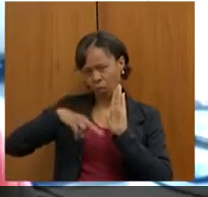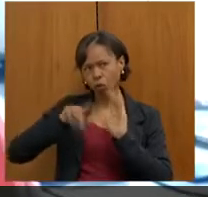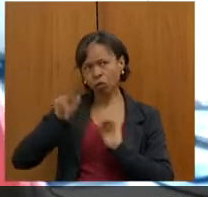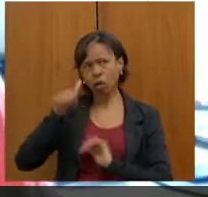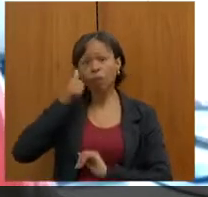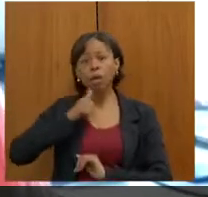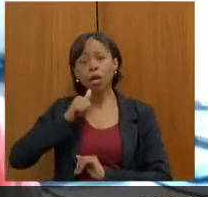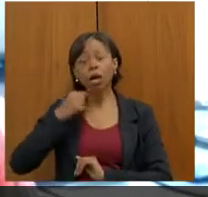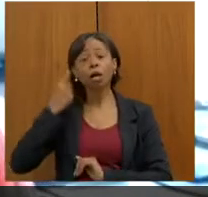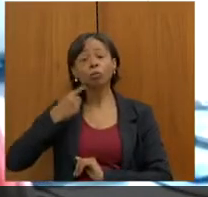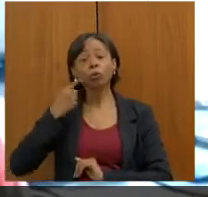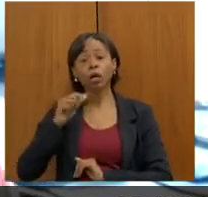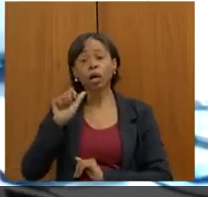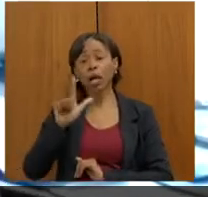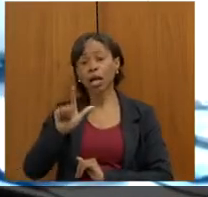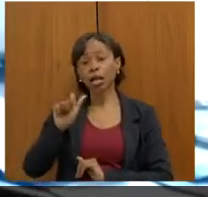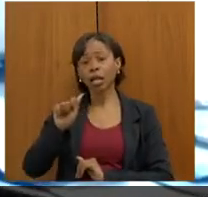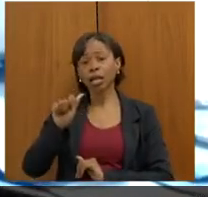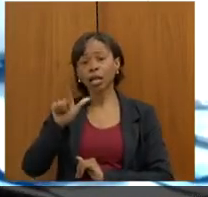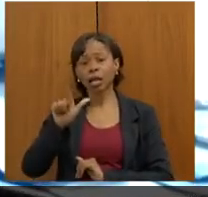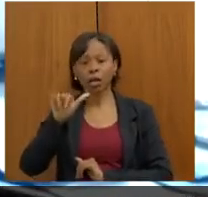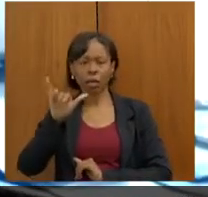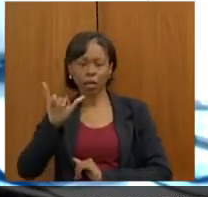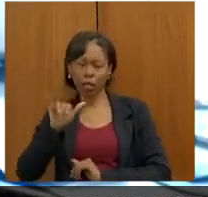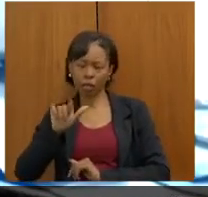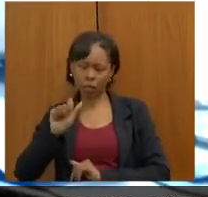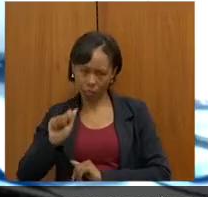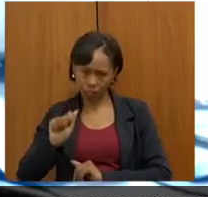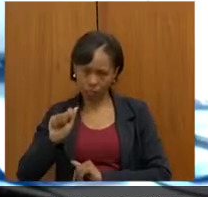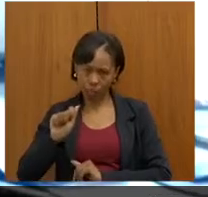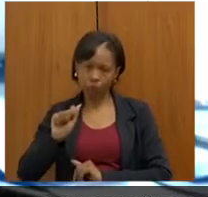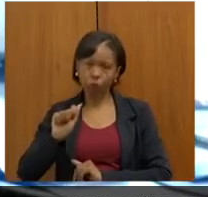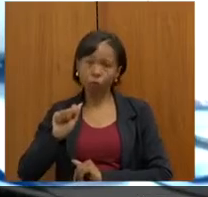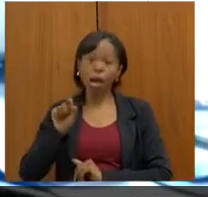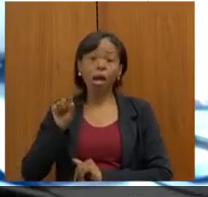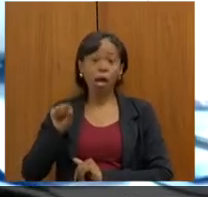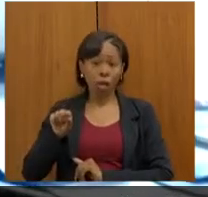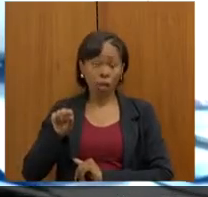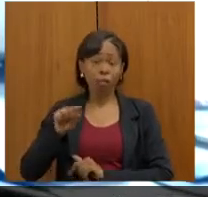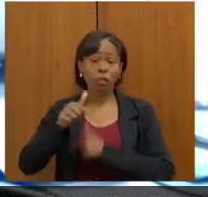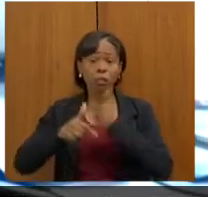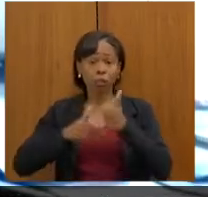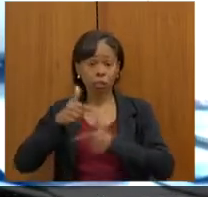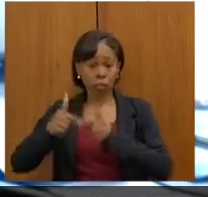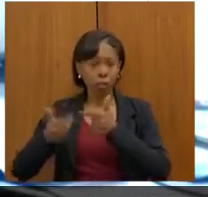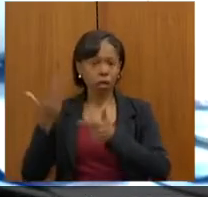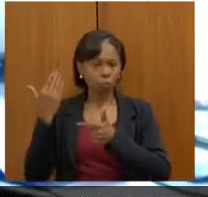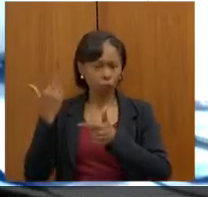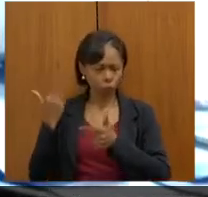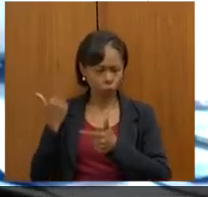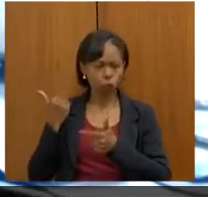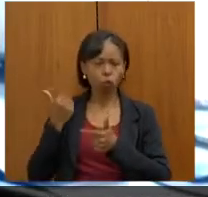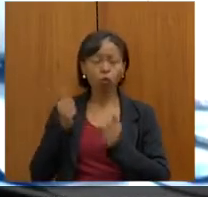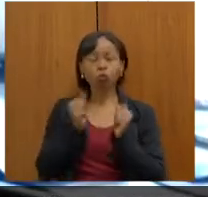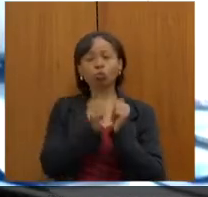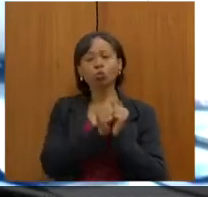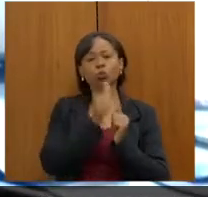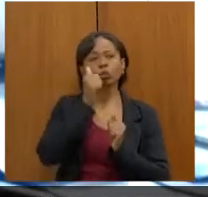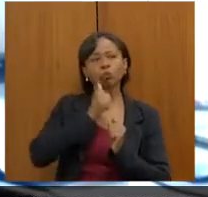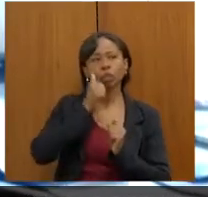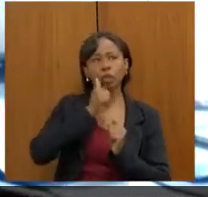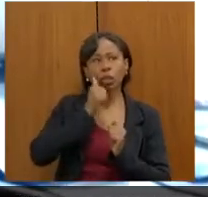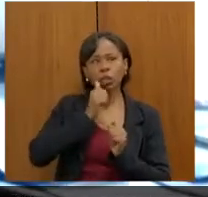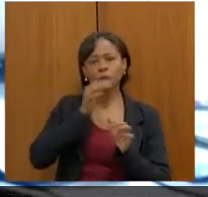Laina Crisóstomo quem trabalhou com as mulheres tinham passado por projeto de Justiça restaurativa vamos